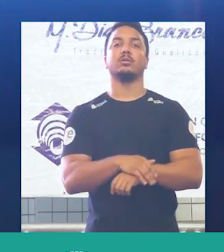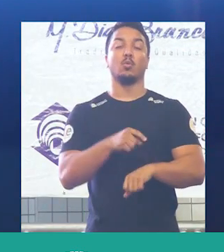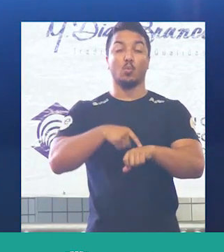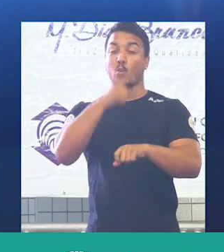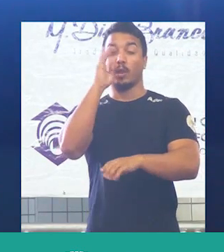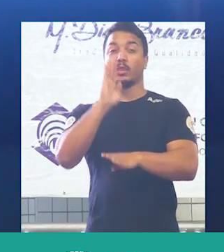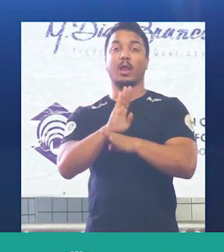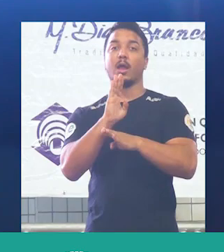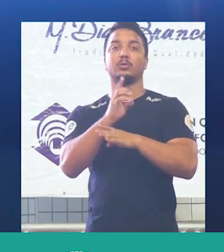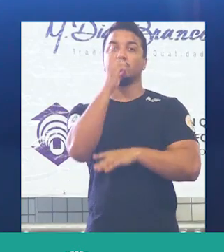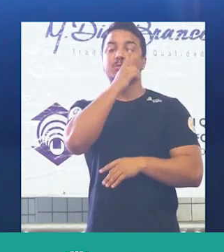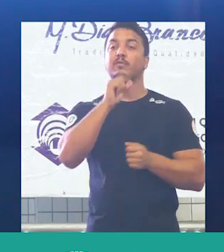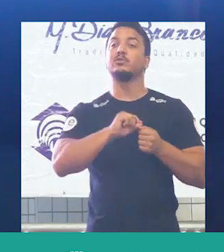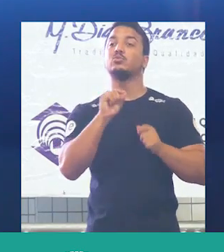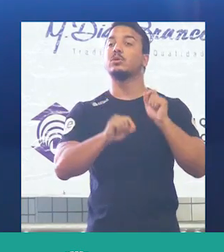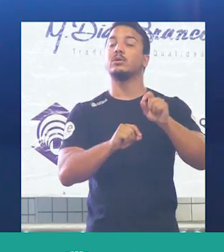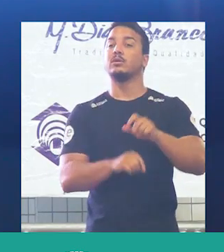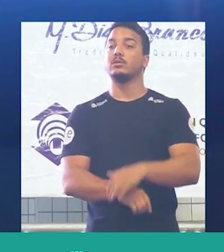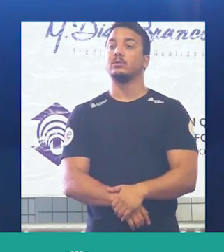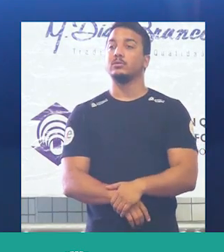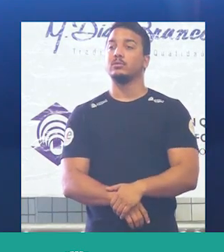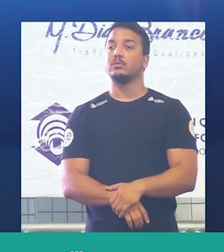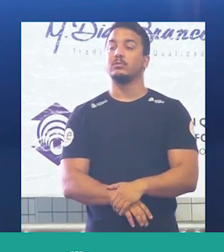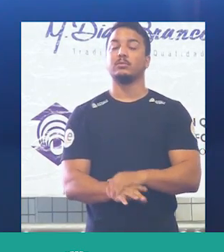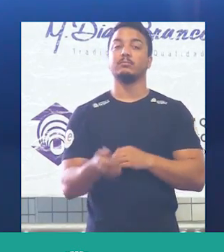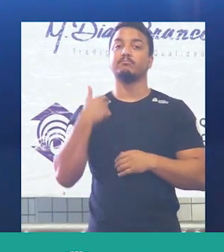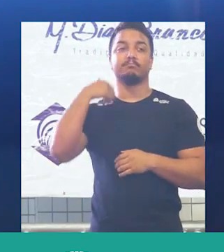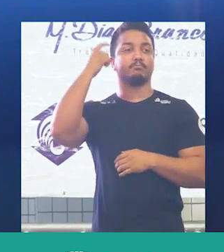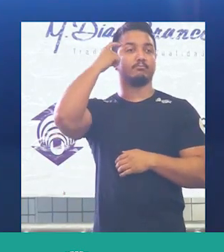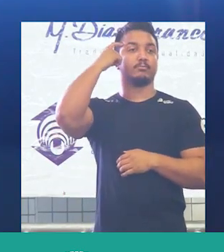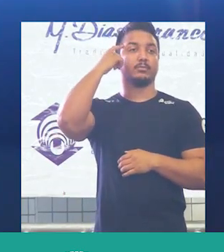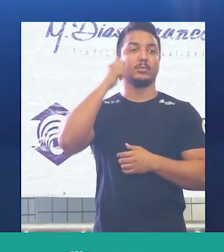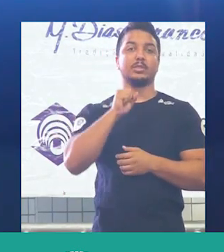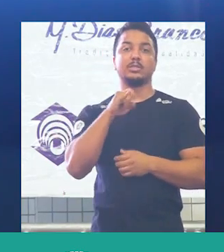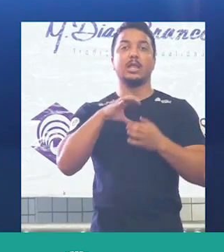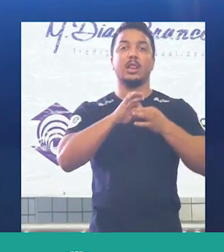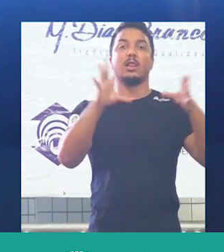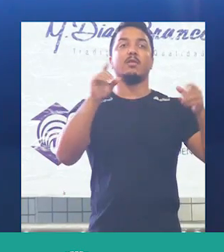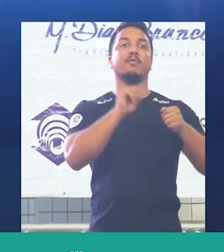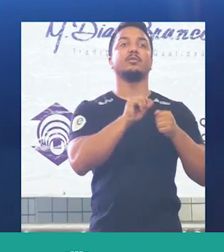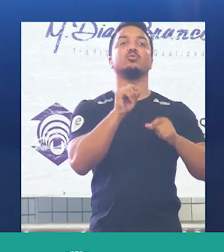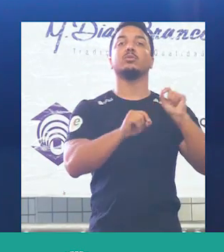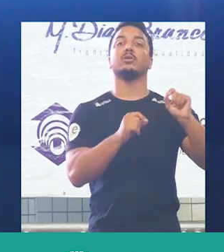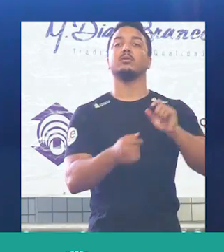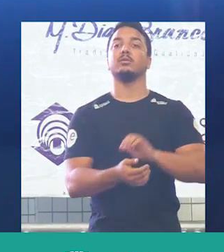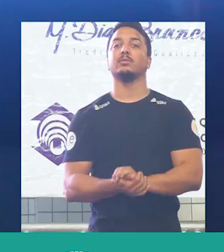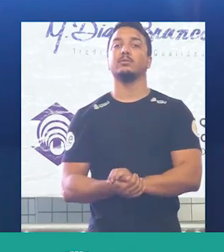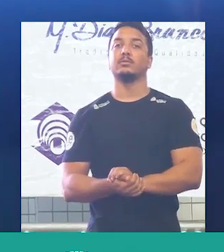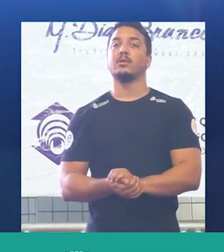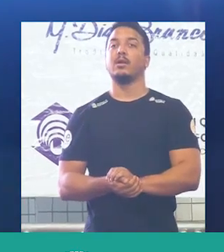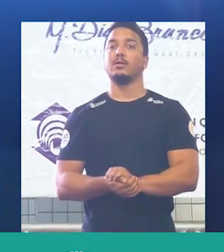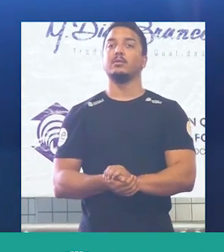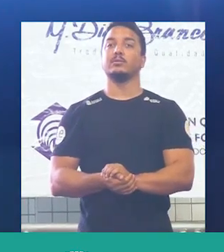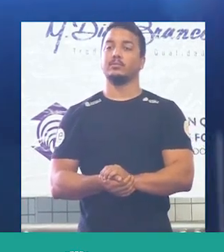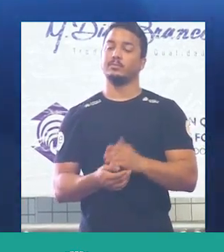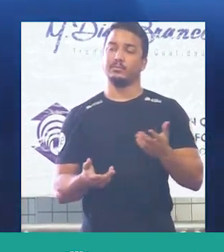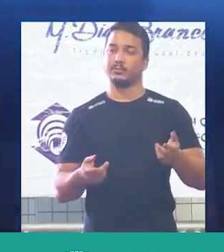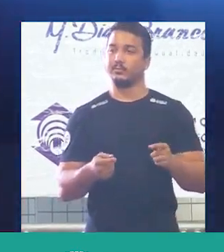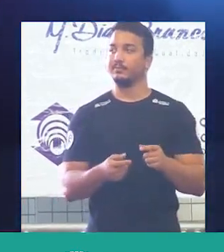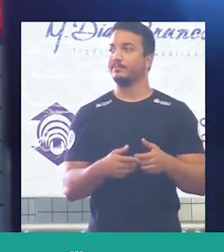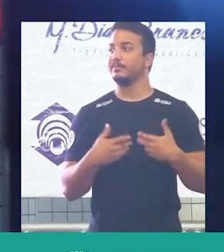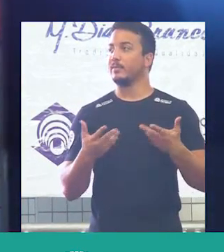1h da tarde de um domingo, hein? Raciocine, se você fosse livre, o que você estaria fazendo? Mas muito